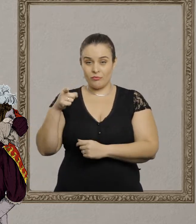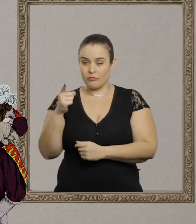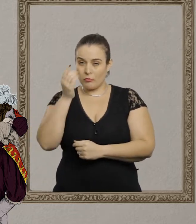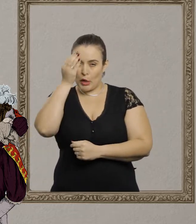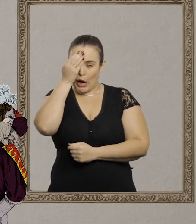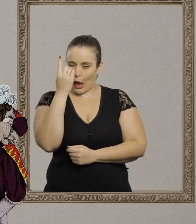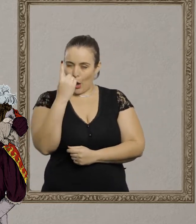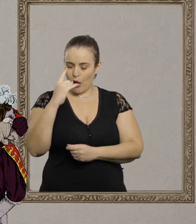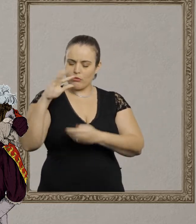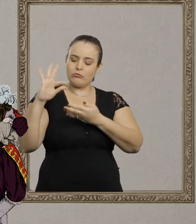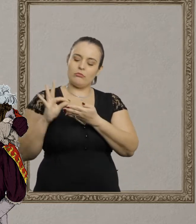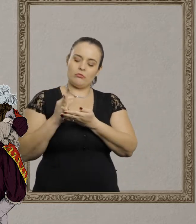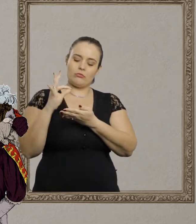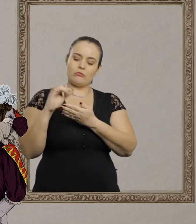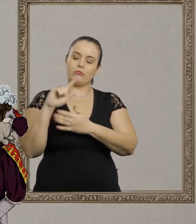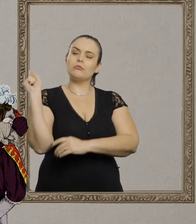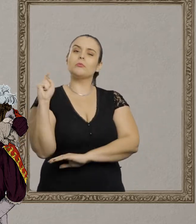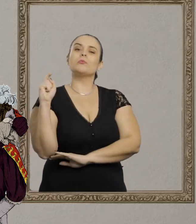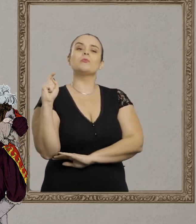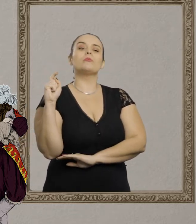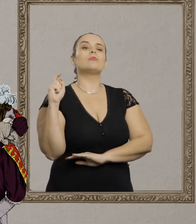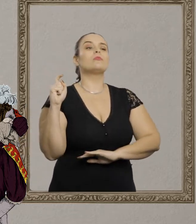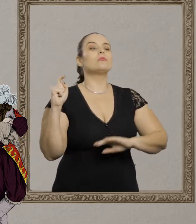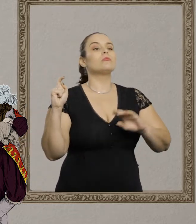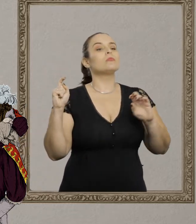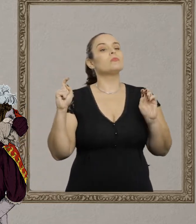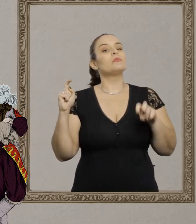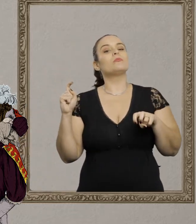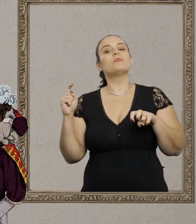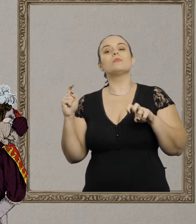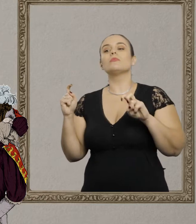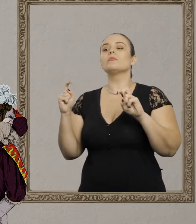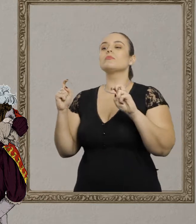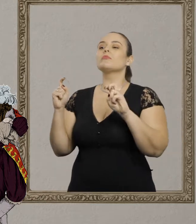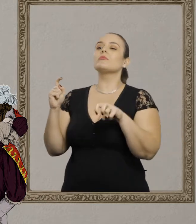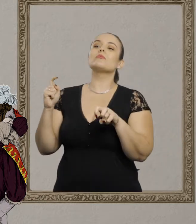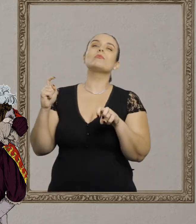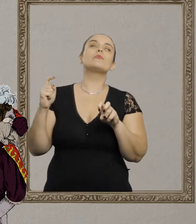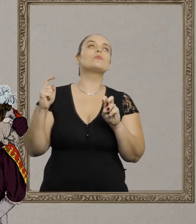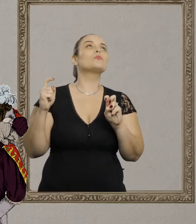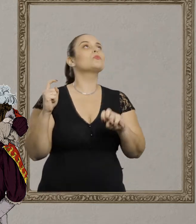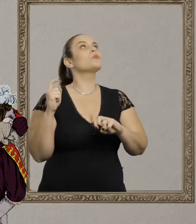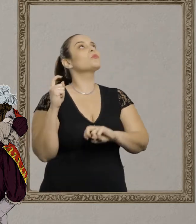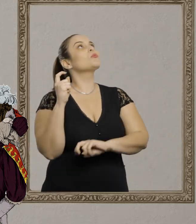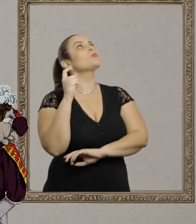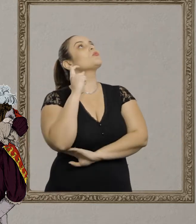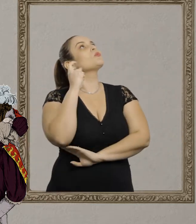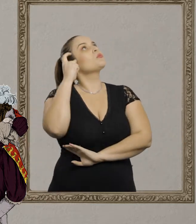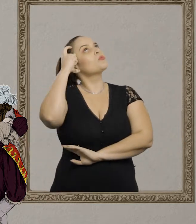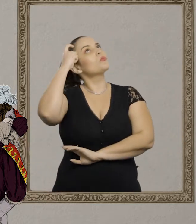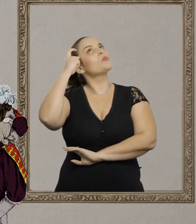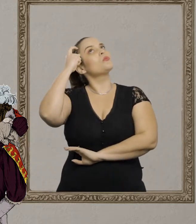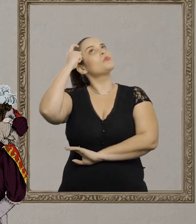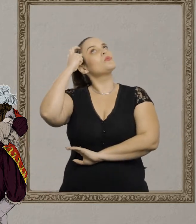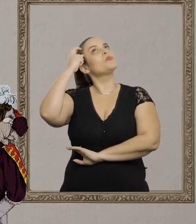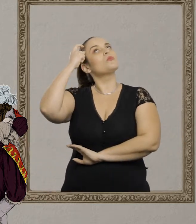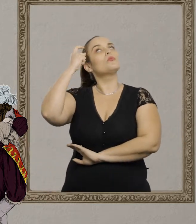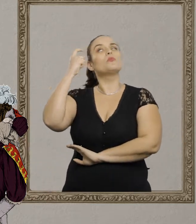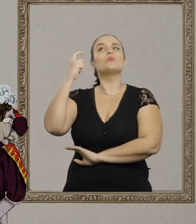Gancho caminhava pensativo pelo convés do navio. Todas as crianças estavam presas no